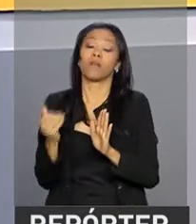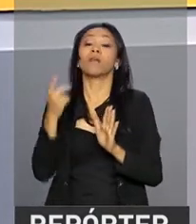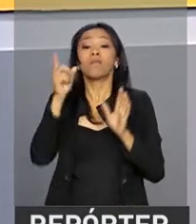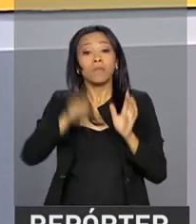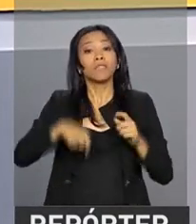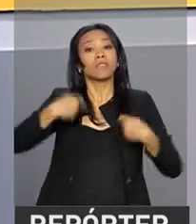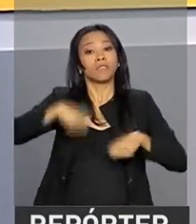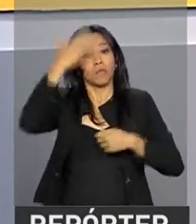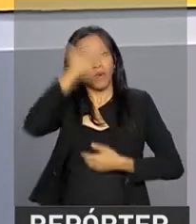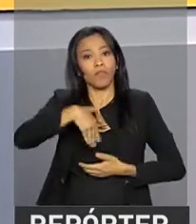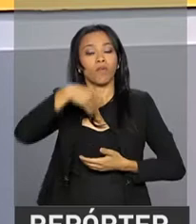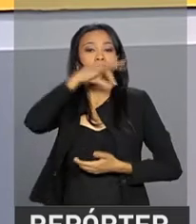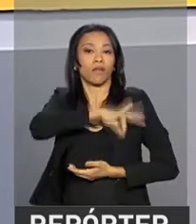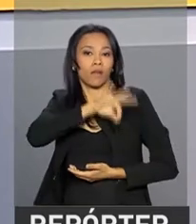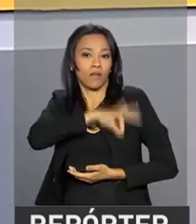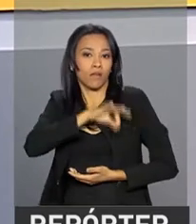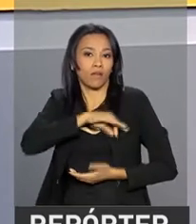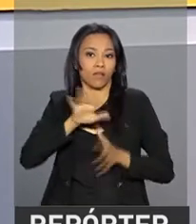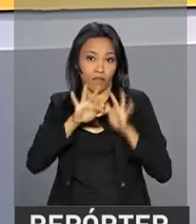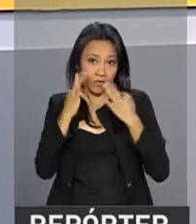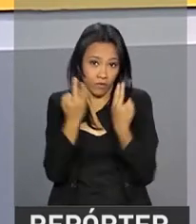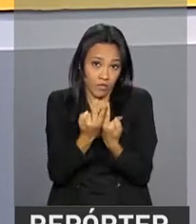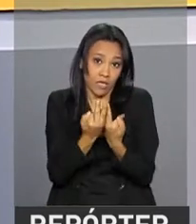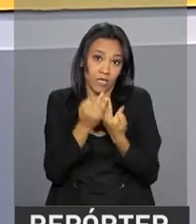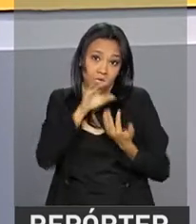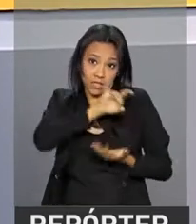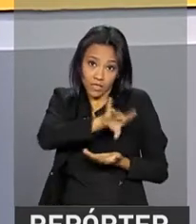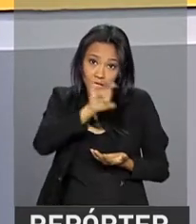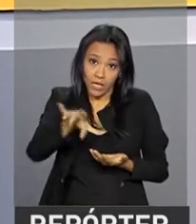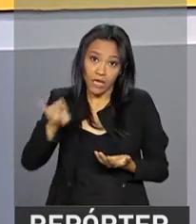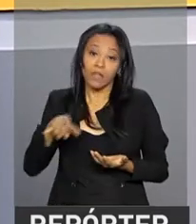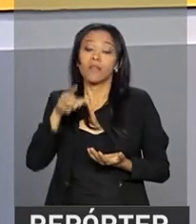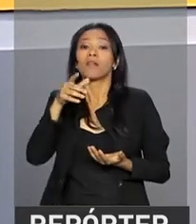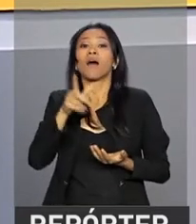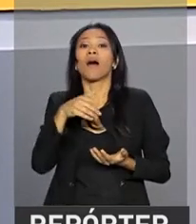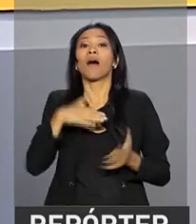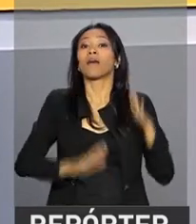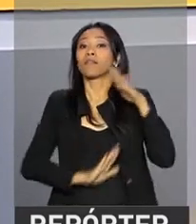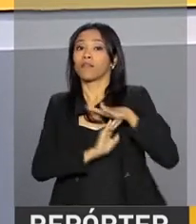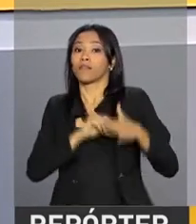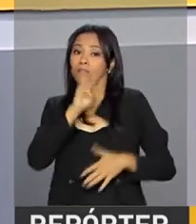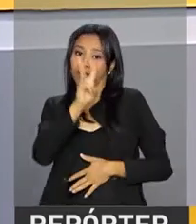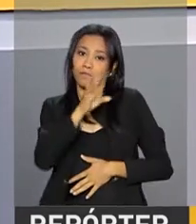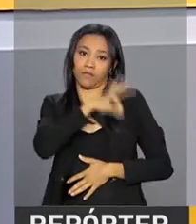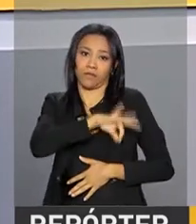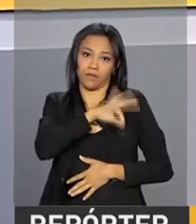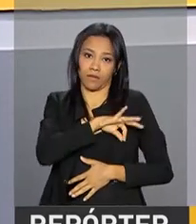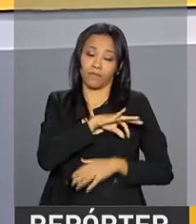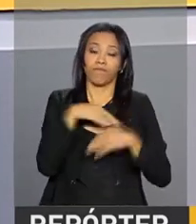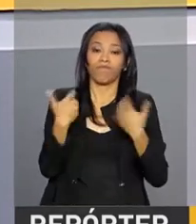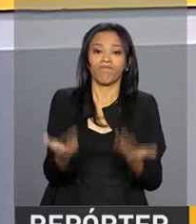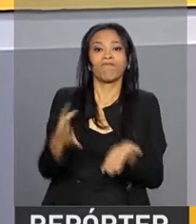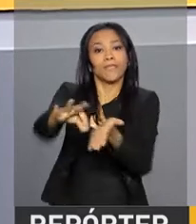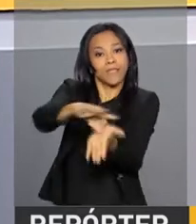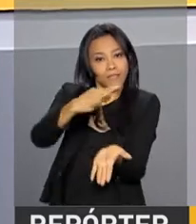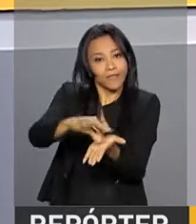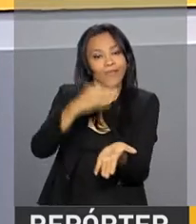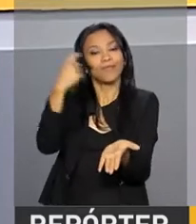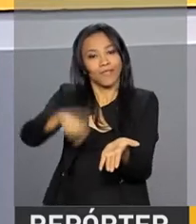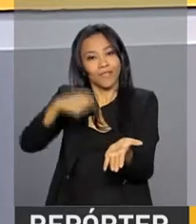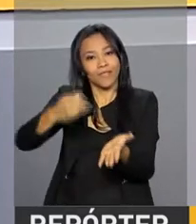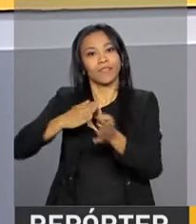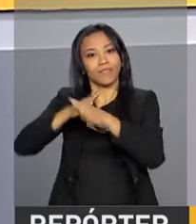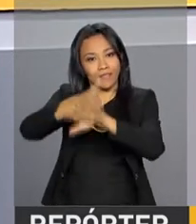comprovar renda familiar mensal bruta per capta de até três salários mínimos as inscrições devem ser